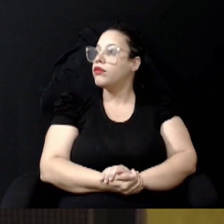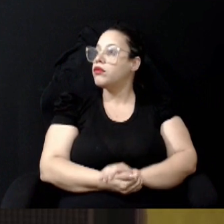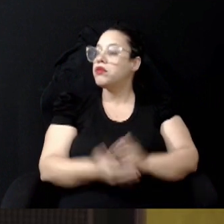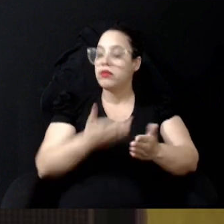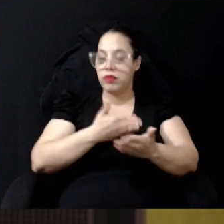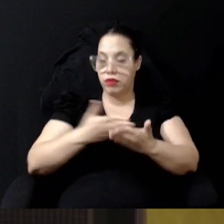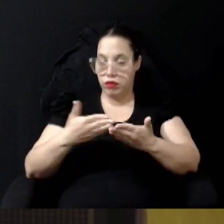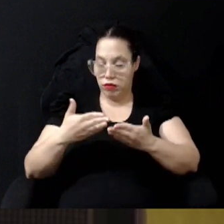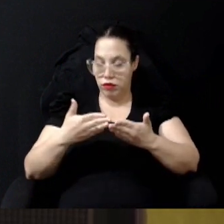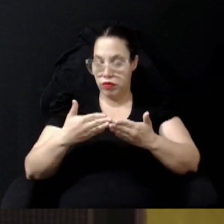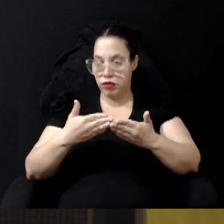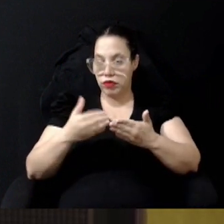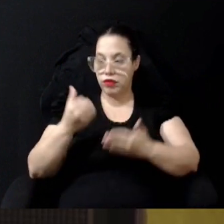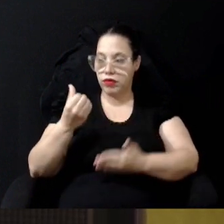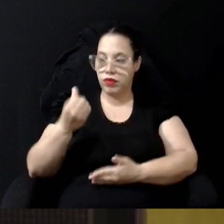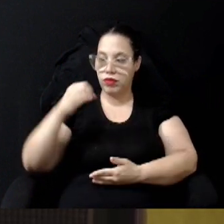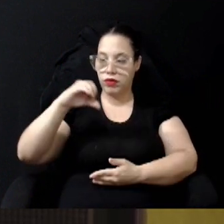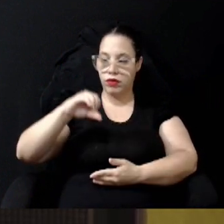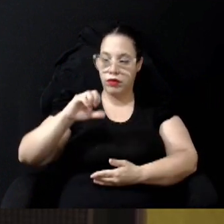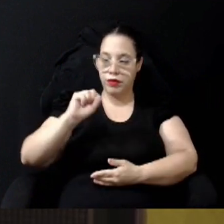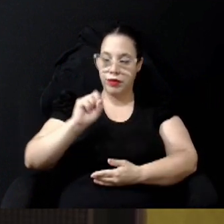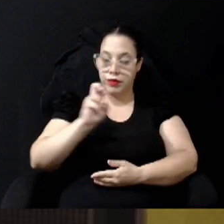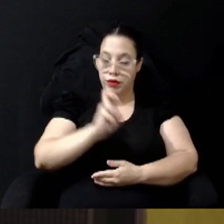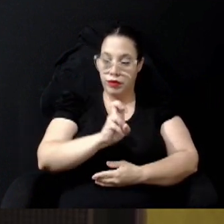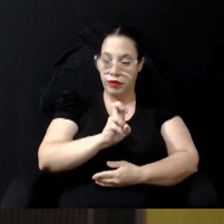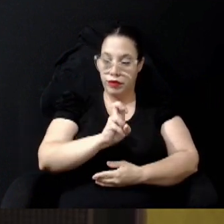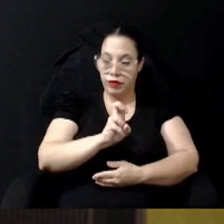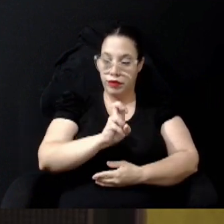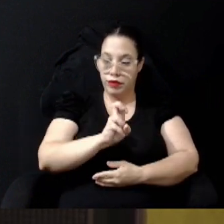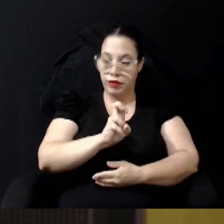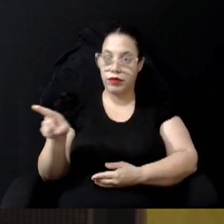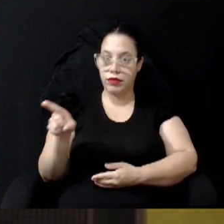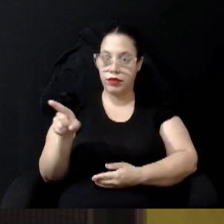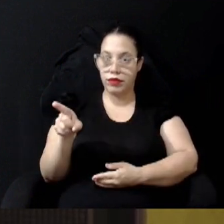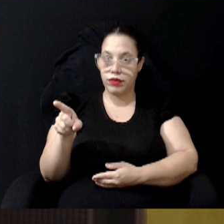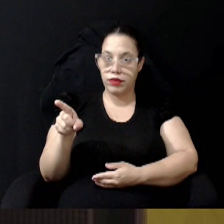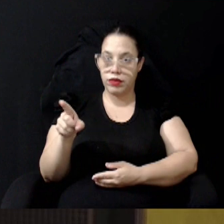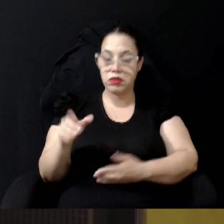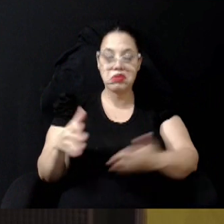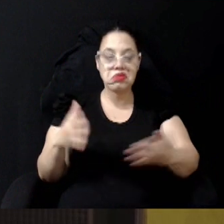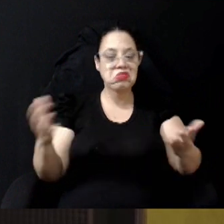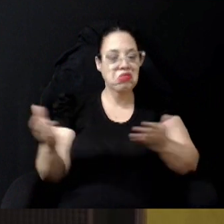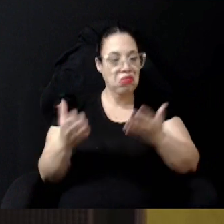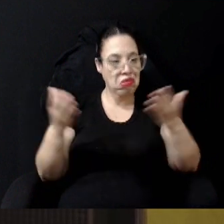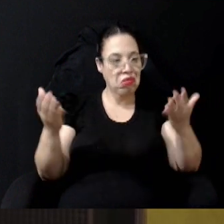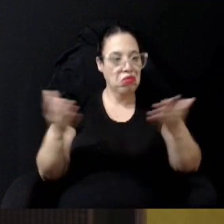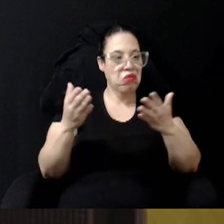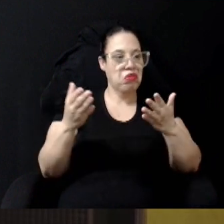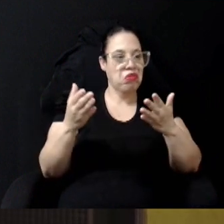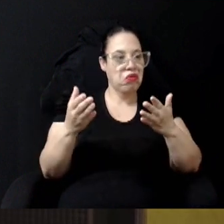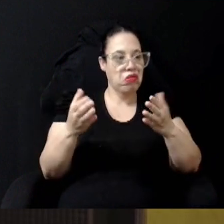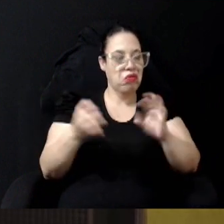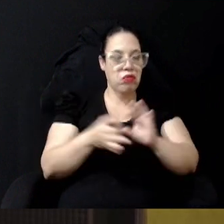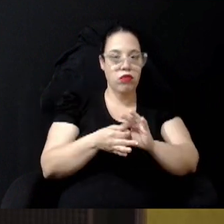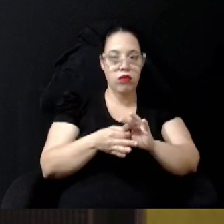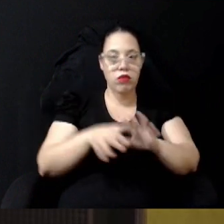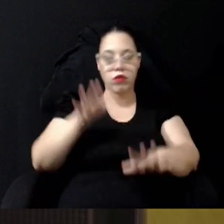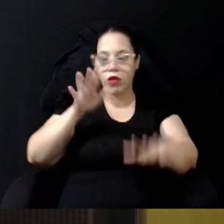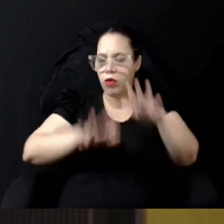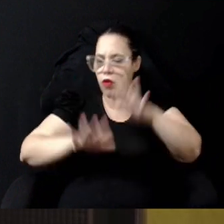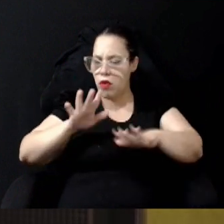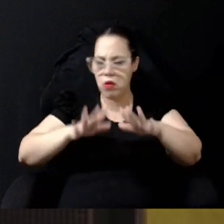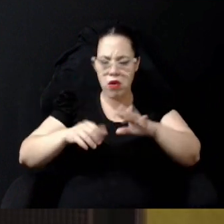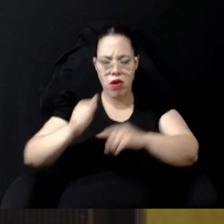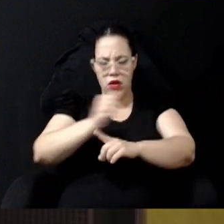de 1985, ele se engaja num conjunto de movimentos sociais daqui da